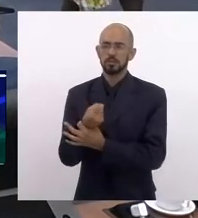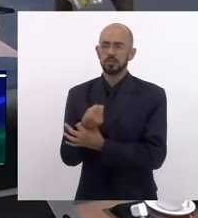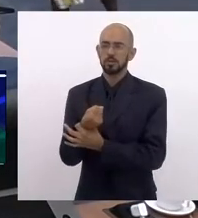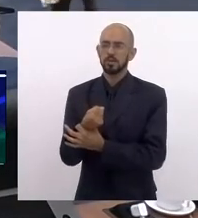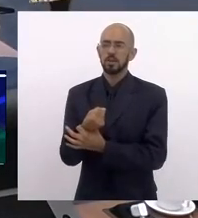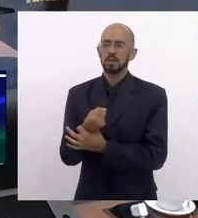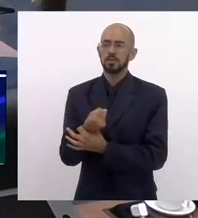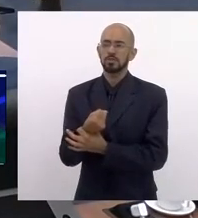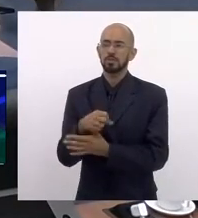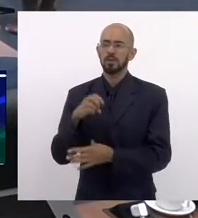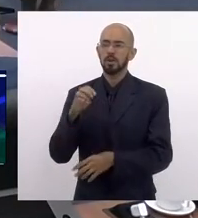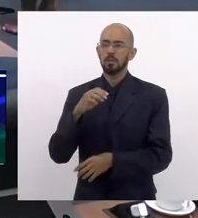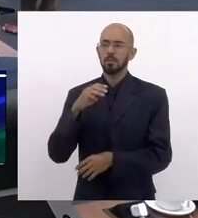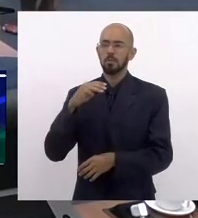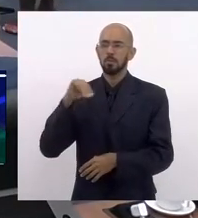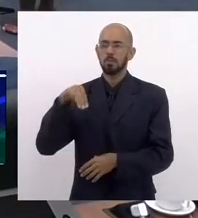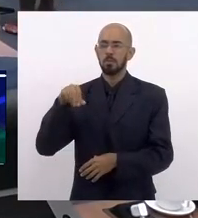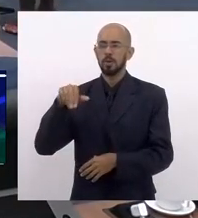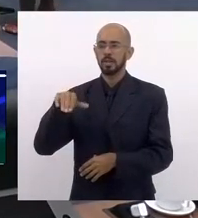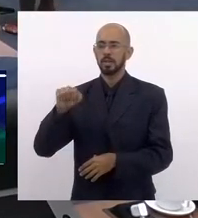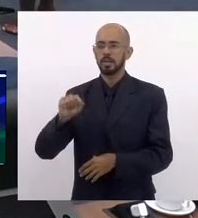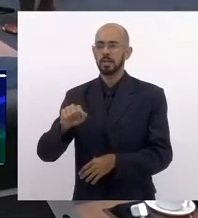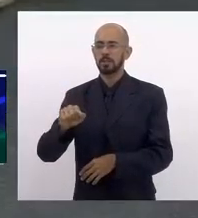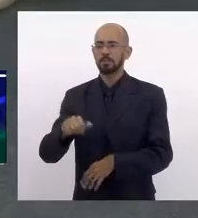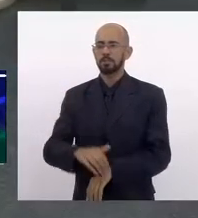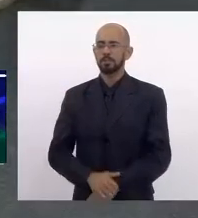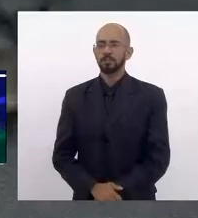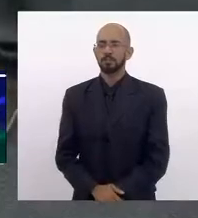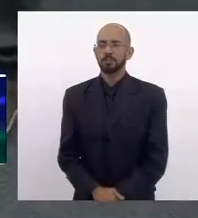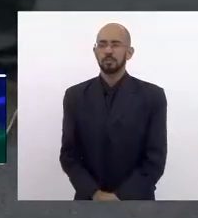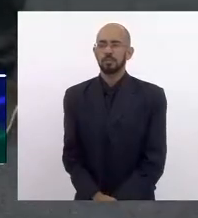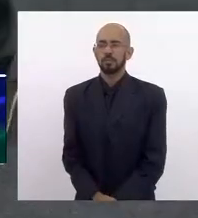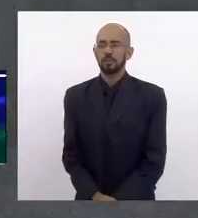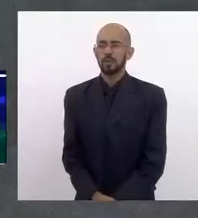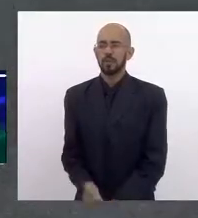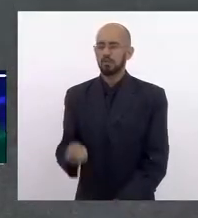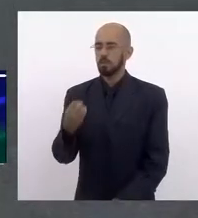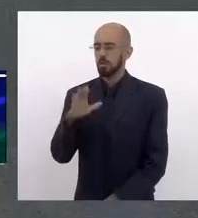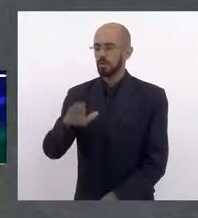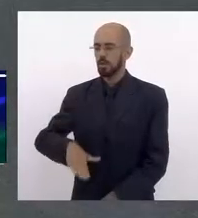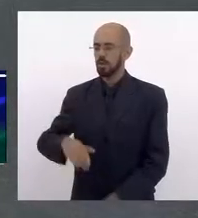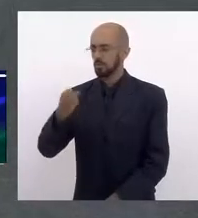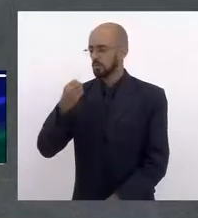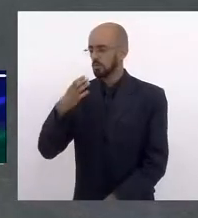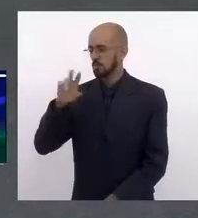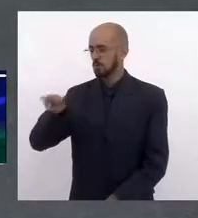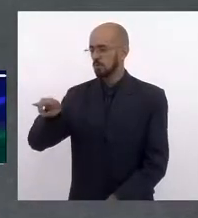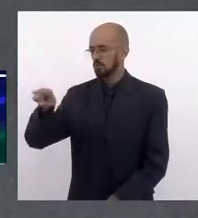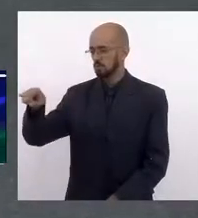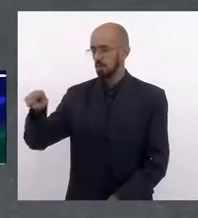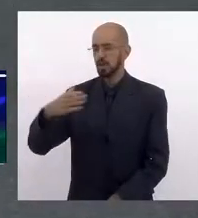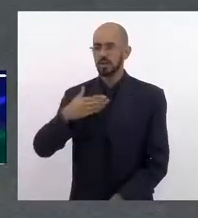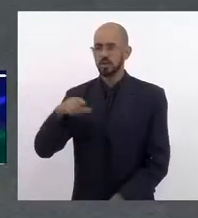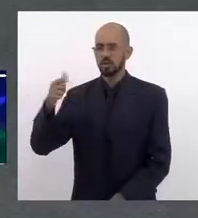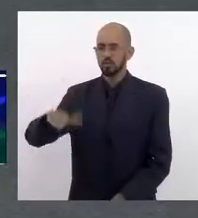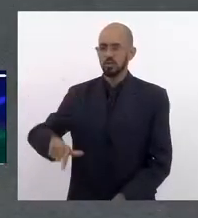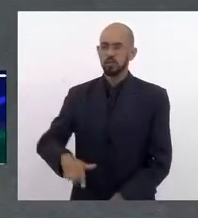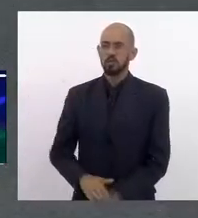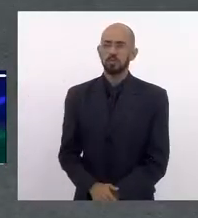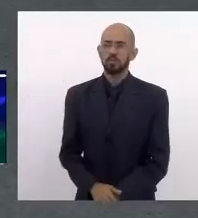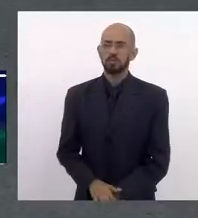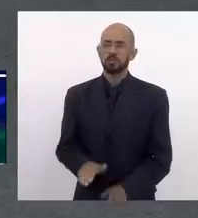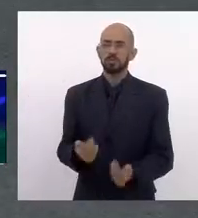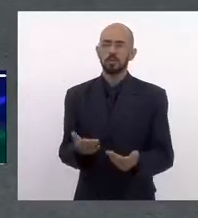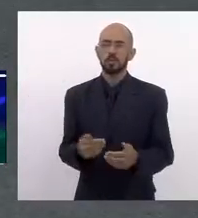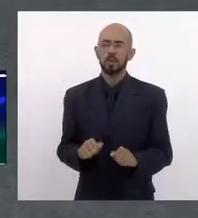Mônica Francisco. Boa tarde, presidenta. Boa tarde. Muito bom vê-la aí mais uma vez. Bom, trata-se